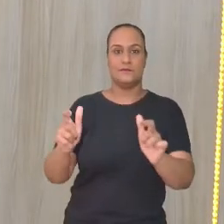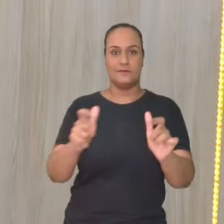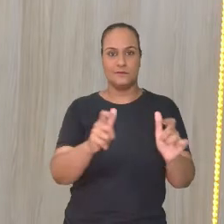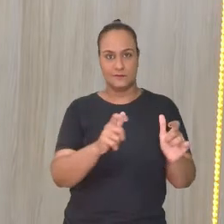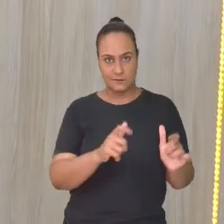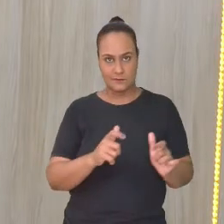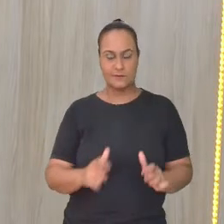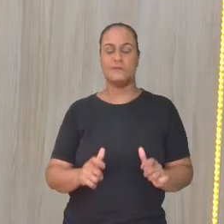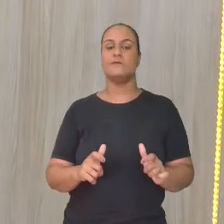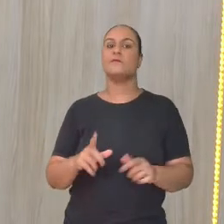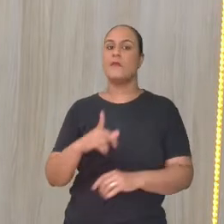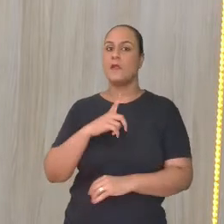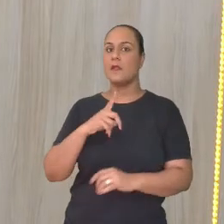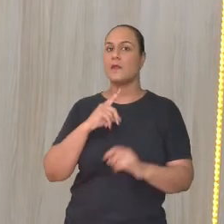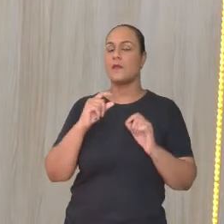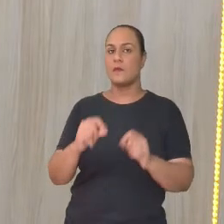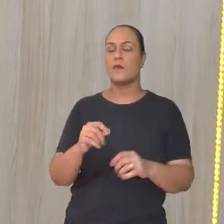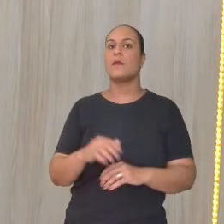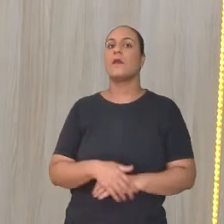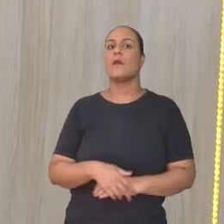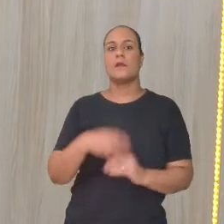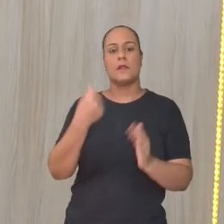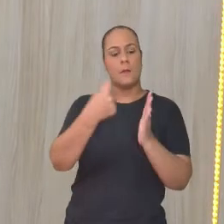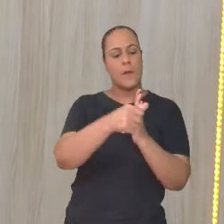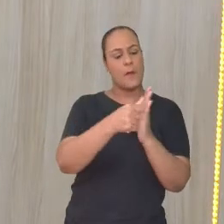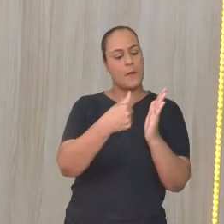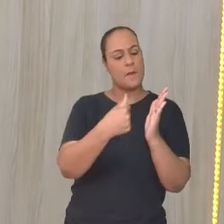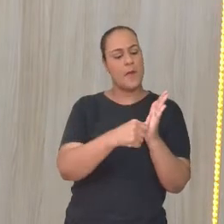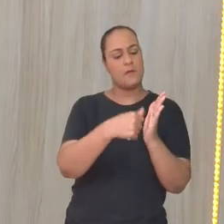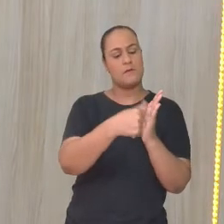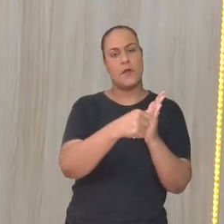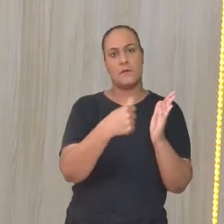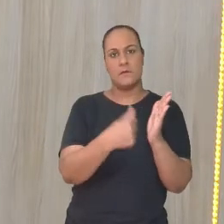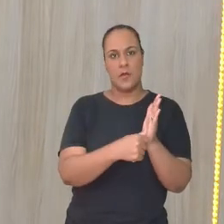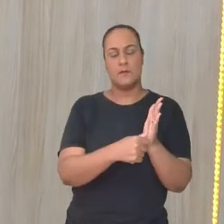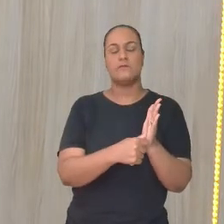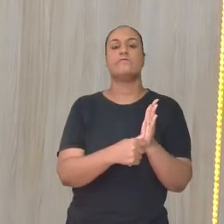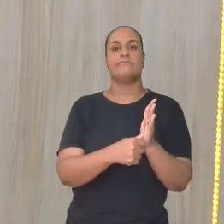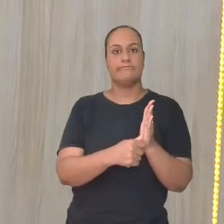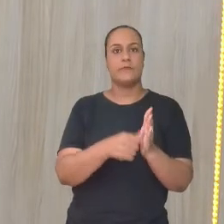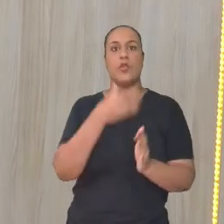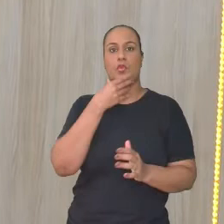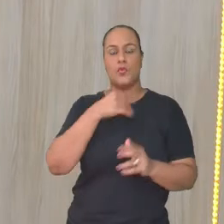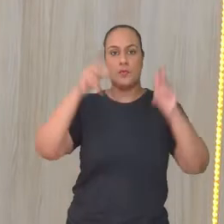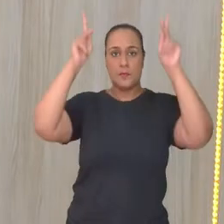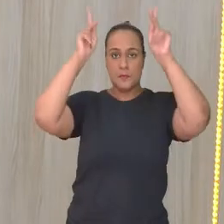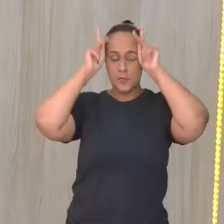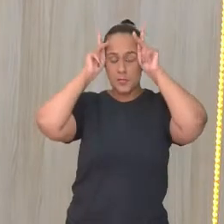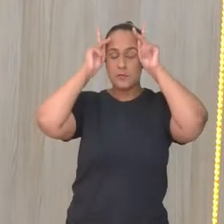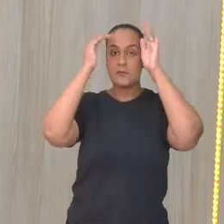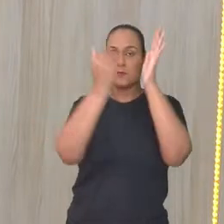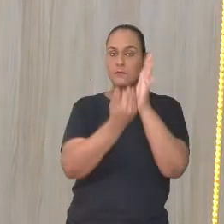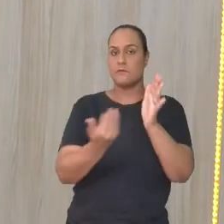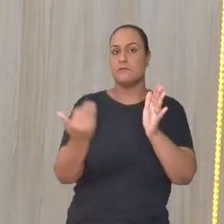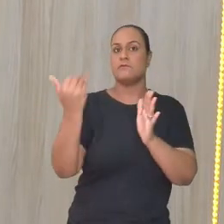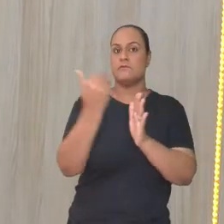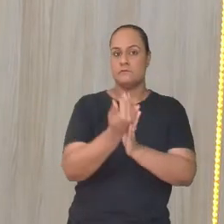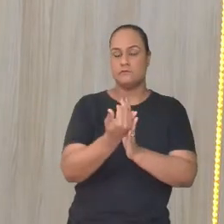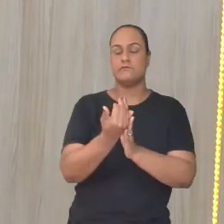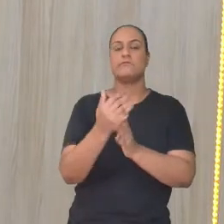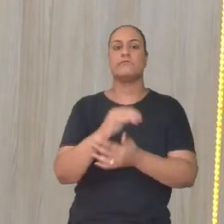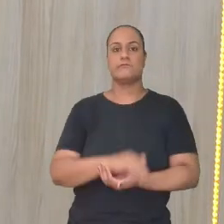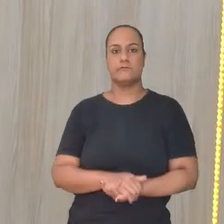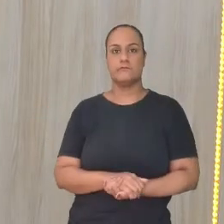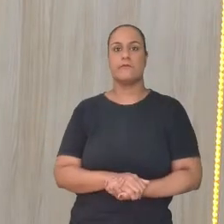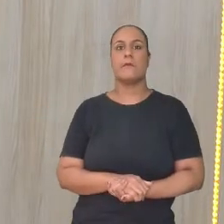casas que recebiam um selo lá do príncipe regente, que era o PR, e eles vão a ocupar